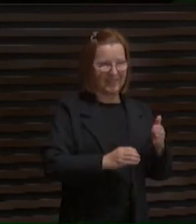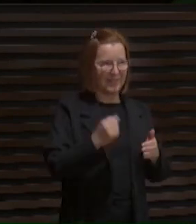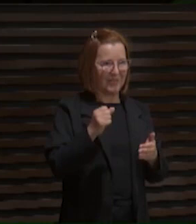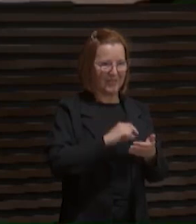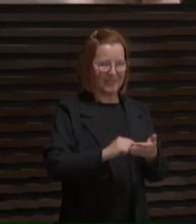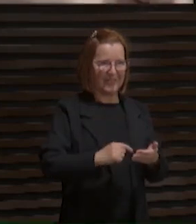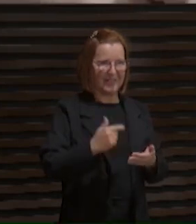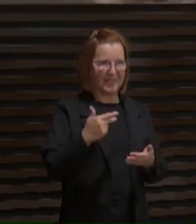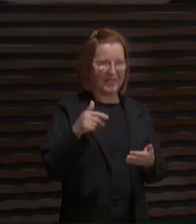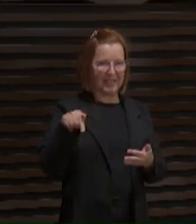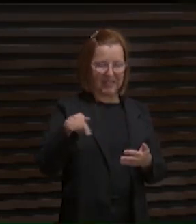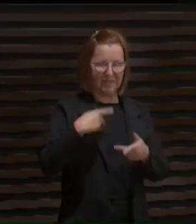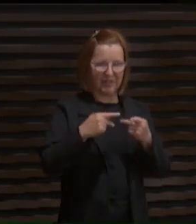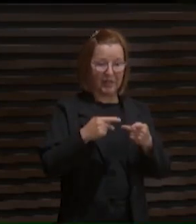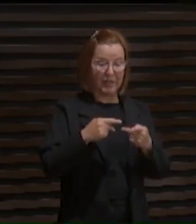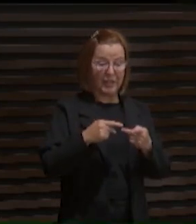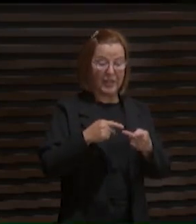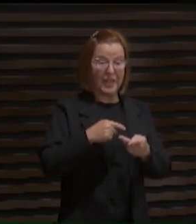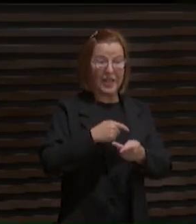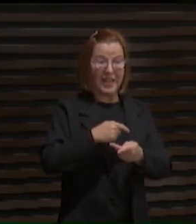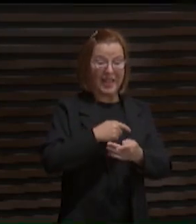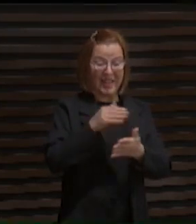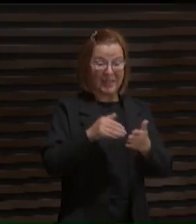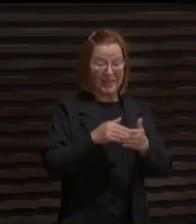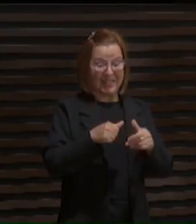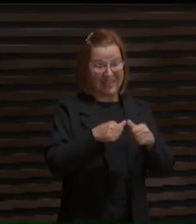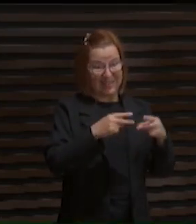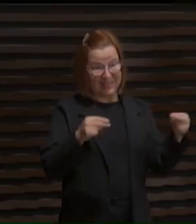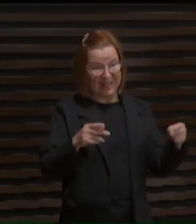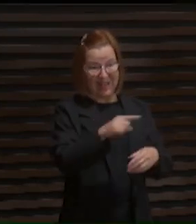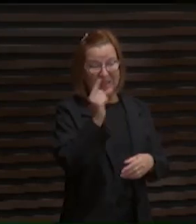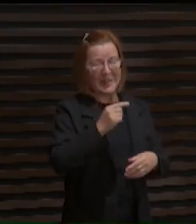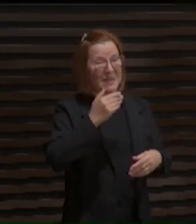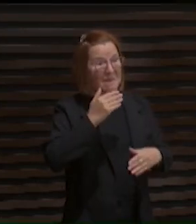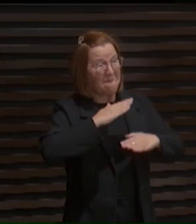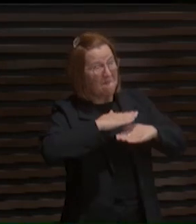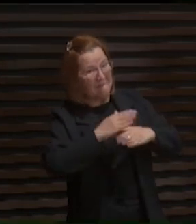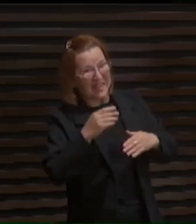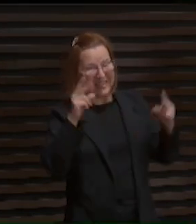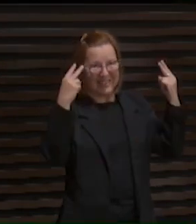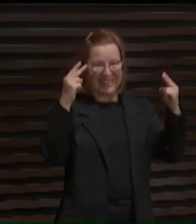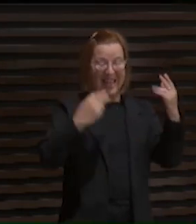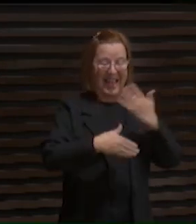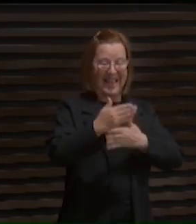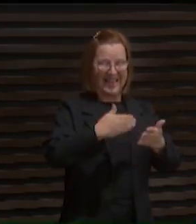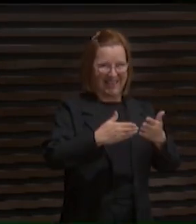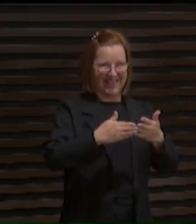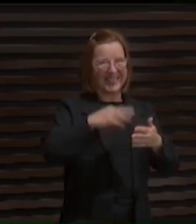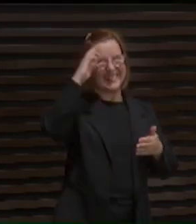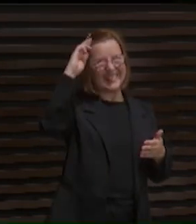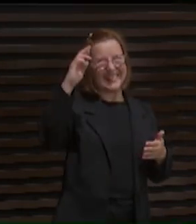em todas essas coisas, porém, somos mais que vencedores por meio daquele que nos